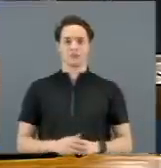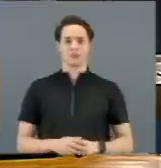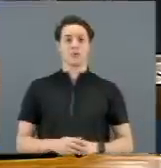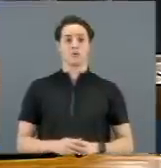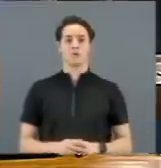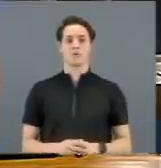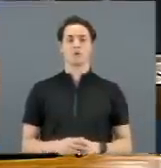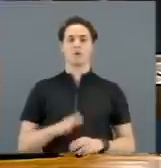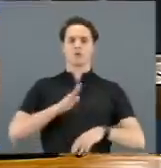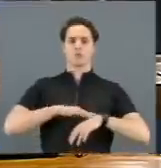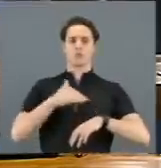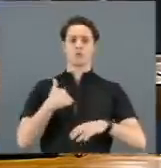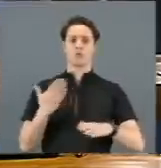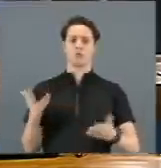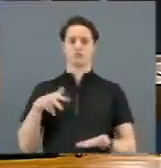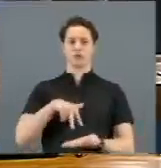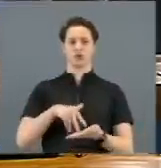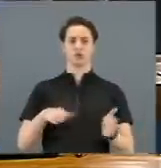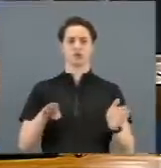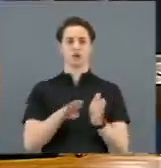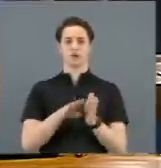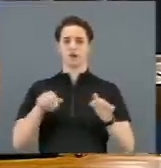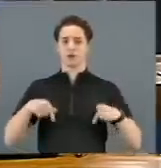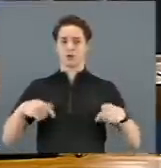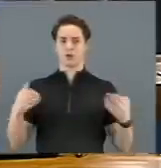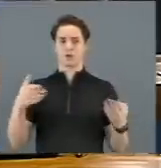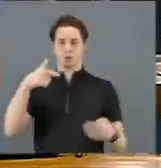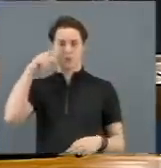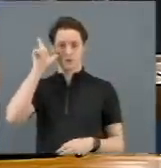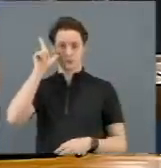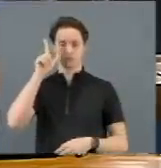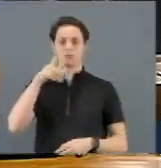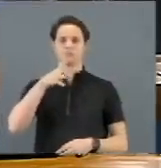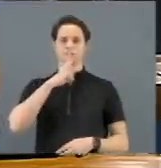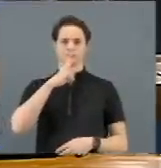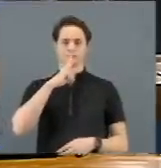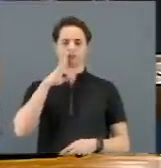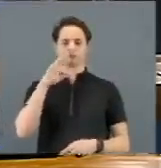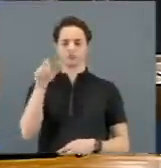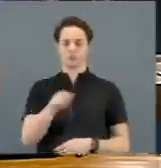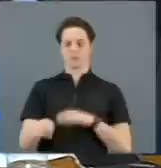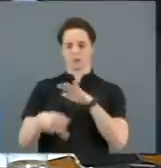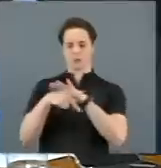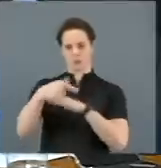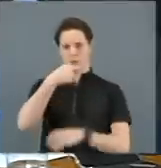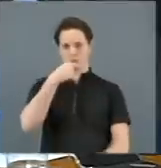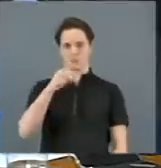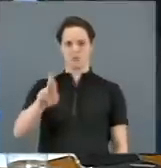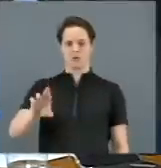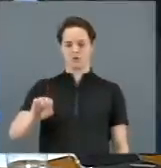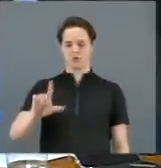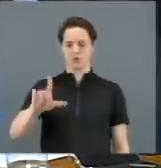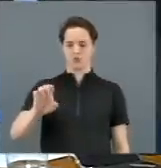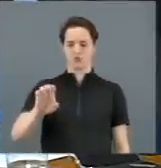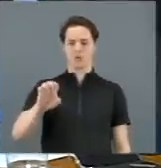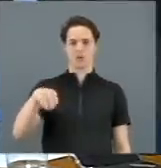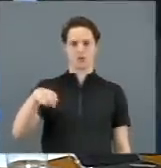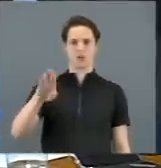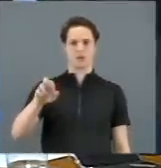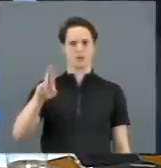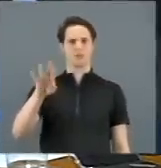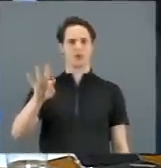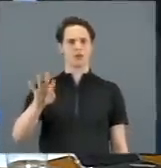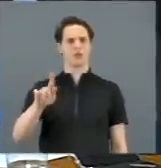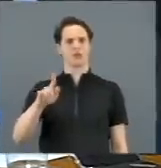Obviamente, quando cheguei aqui, eu conheço a associação que o senhor Hollenberg representa, eu não entendi muito. Mas